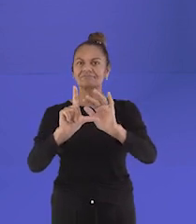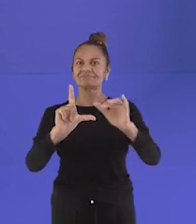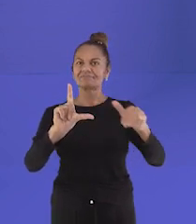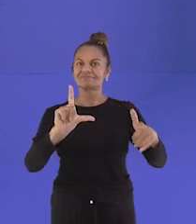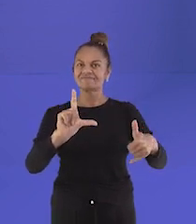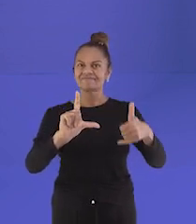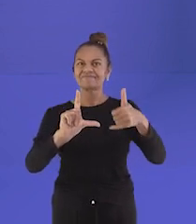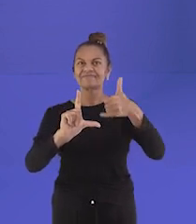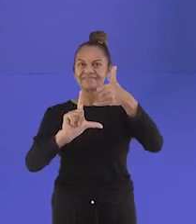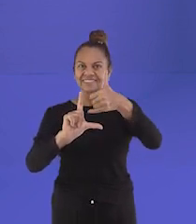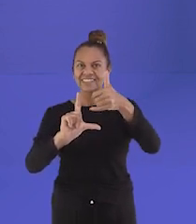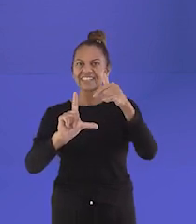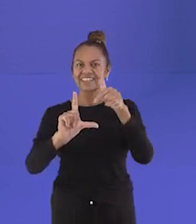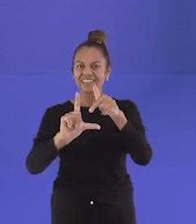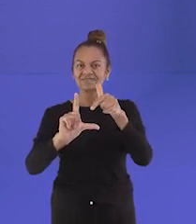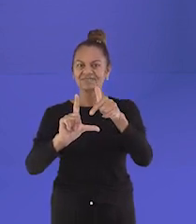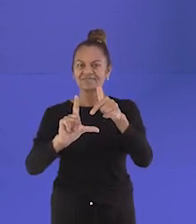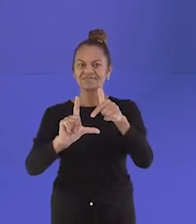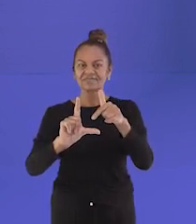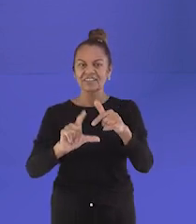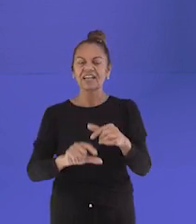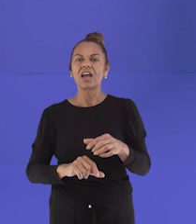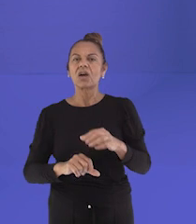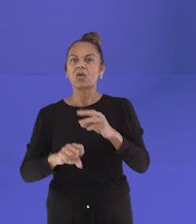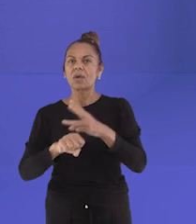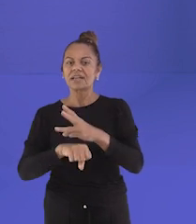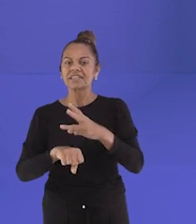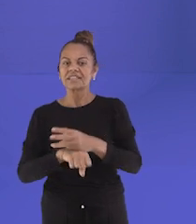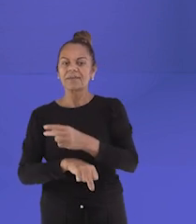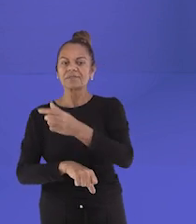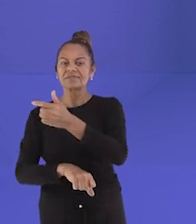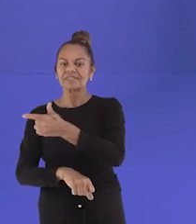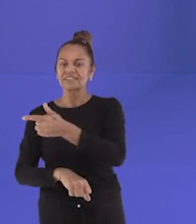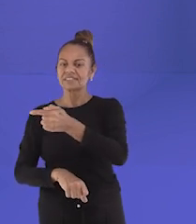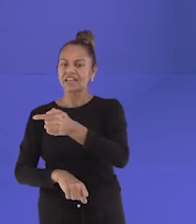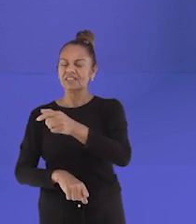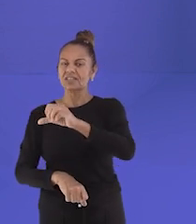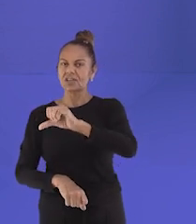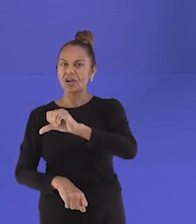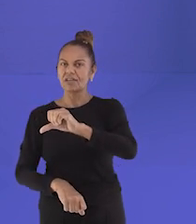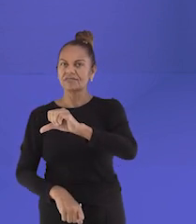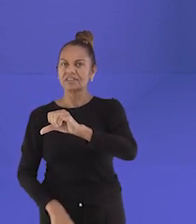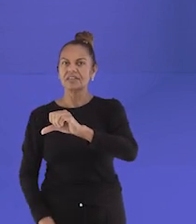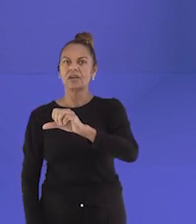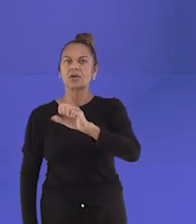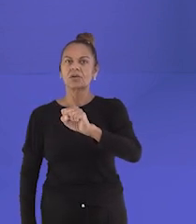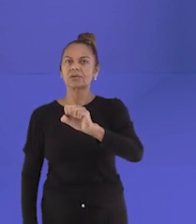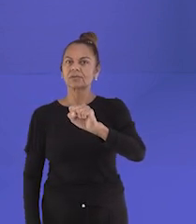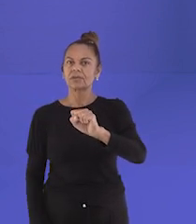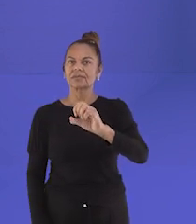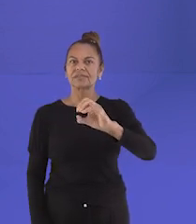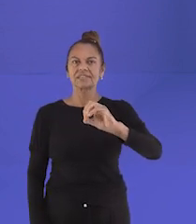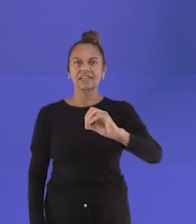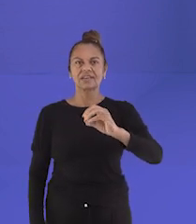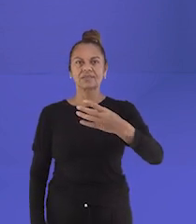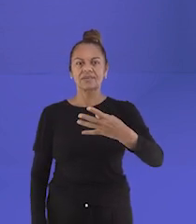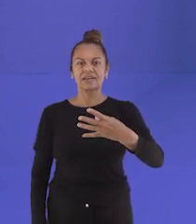QR Code que aparece na sua tela ou através do nosso WhatsApp